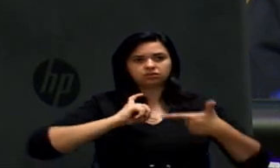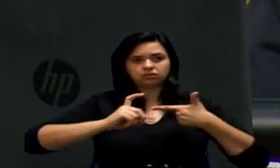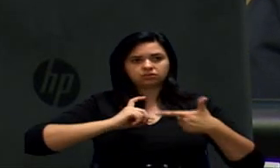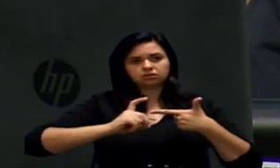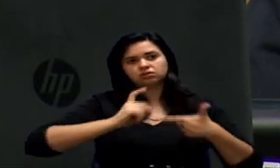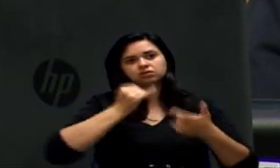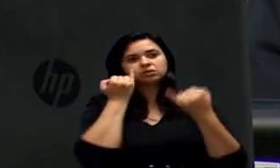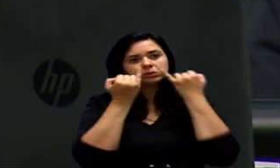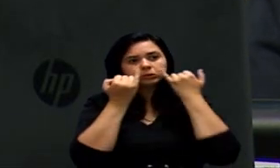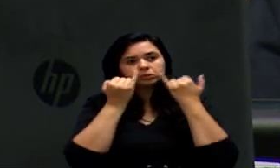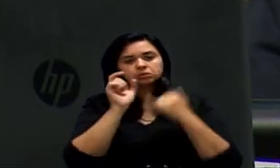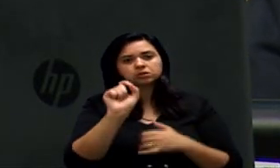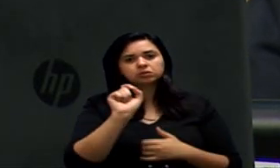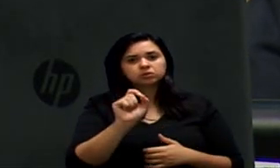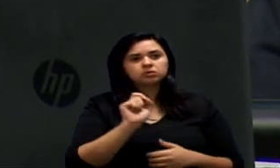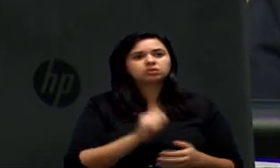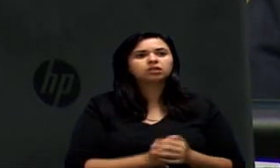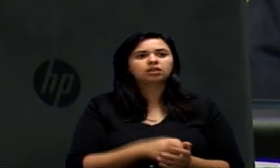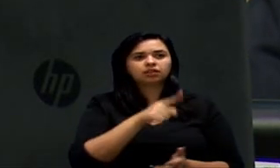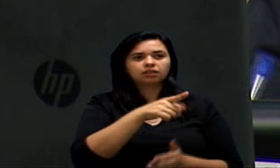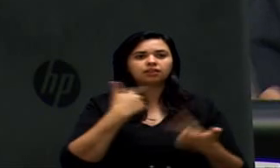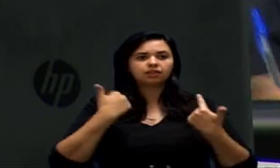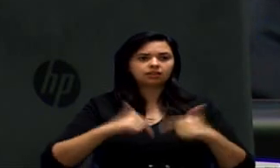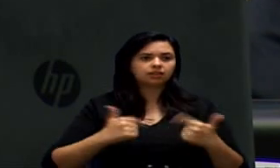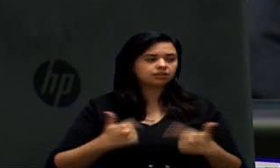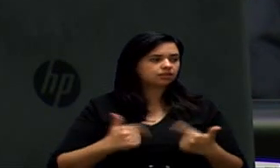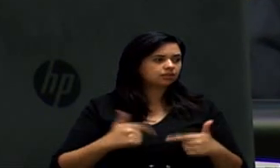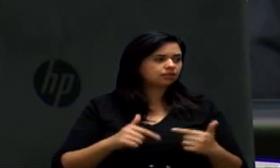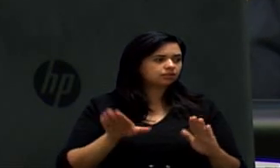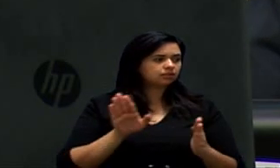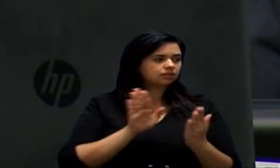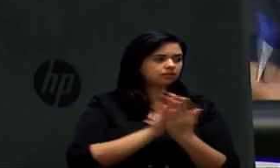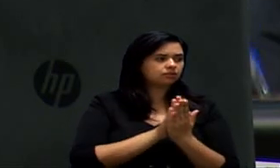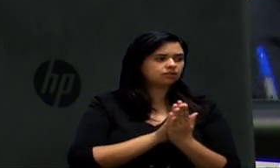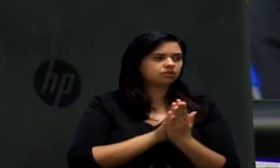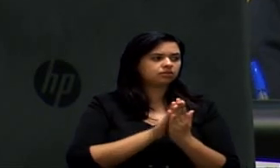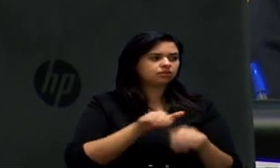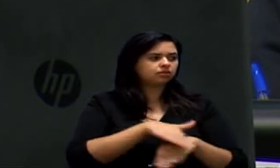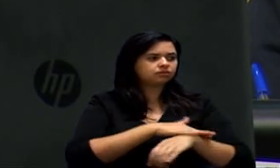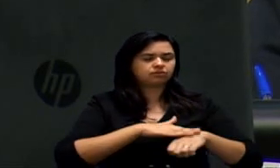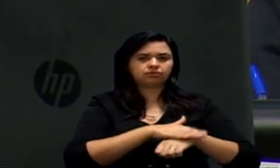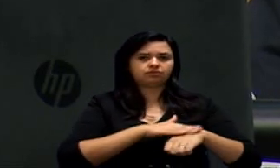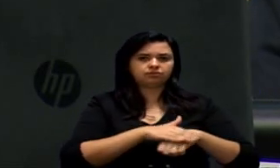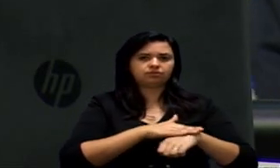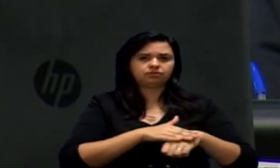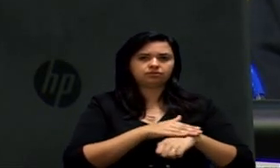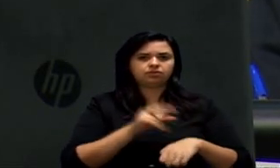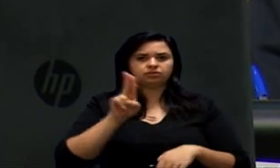a possibilidade de incluir serviços de atendimento odontológico nas UBS,